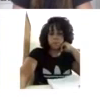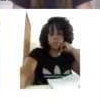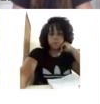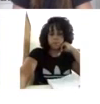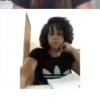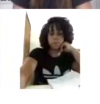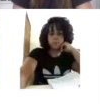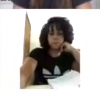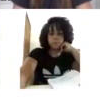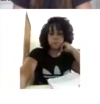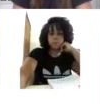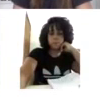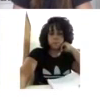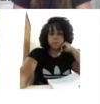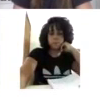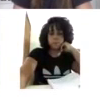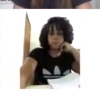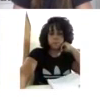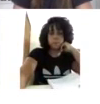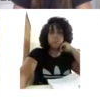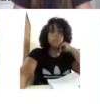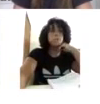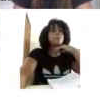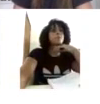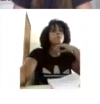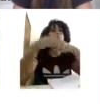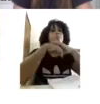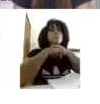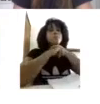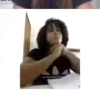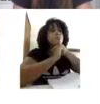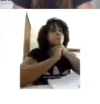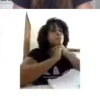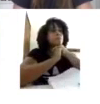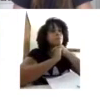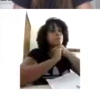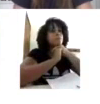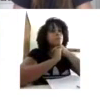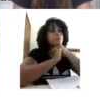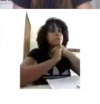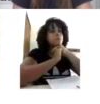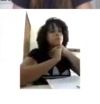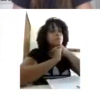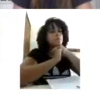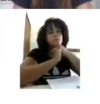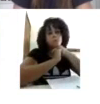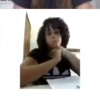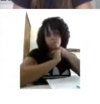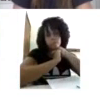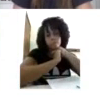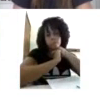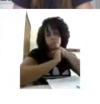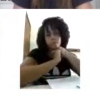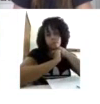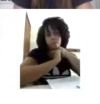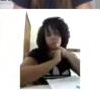foi assim como o professor Manuel, ele falou aqui, que bateu muita cabeça, né? Então, quando a gente não tem essas experiências